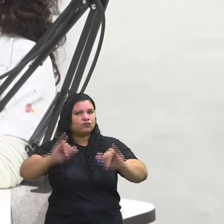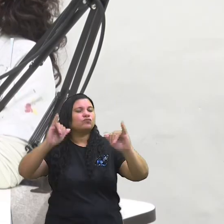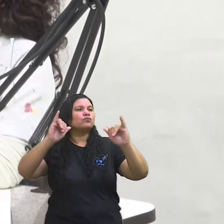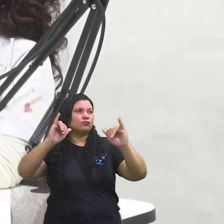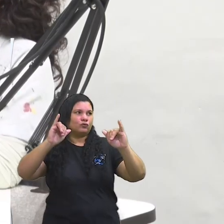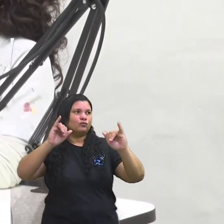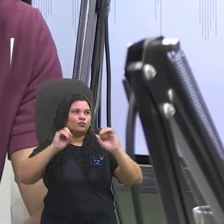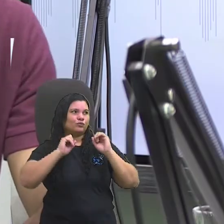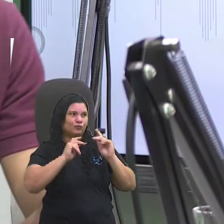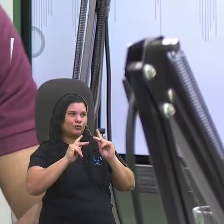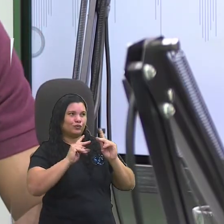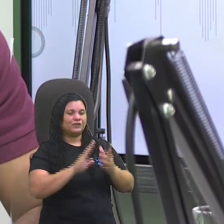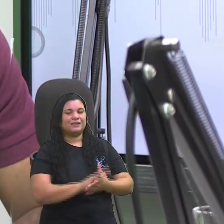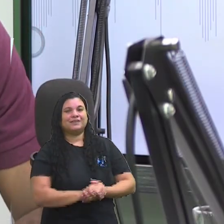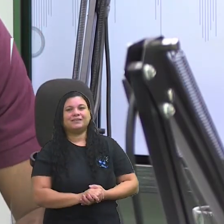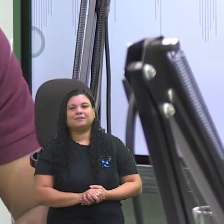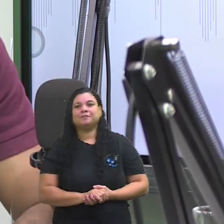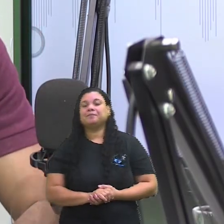Ok. Então,